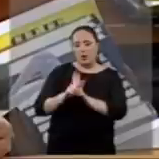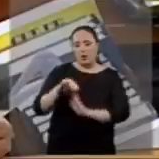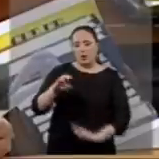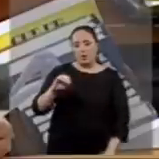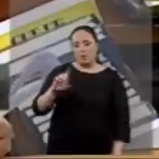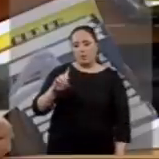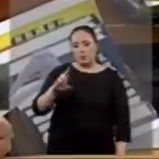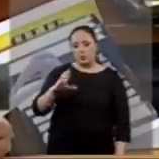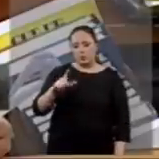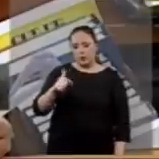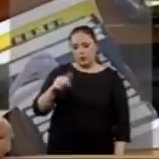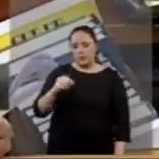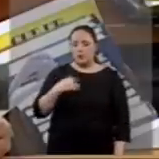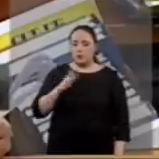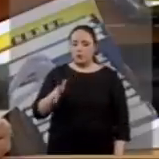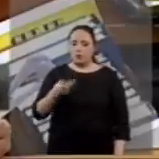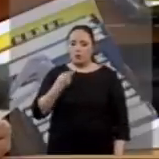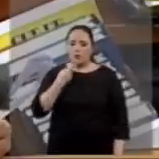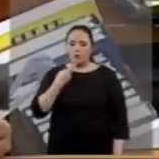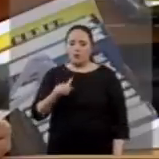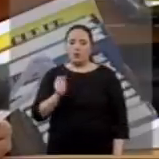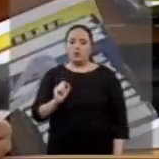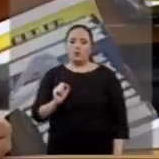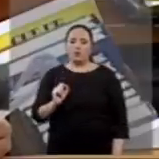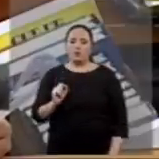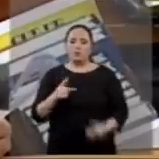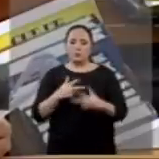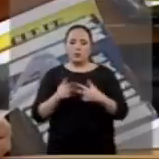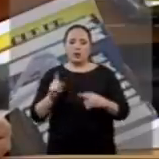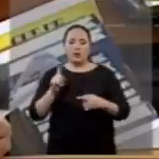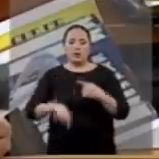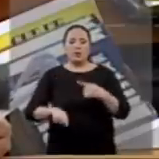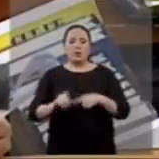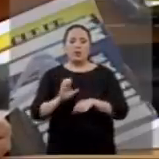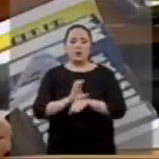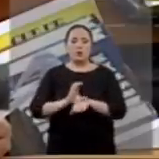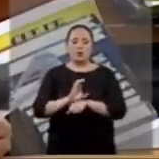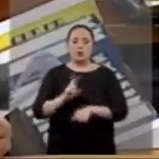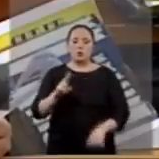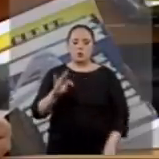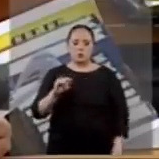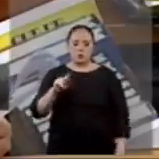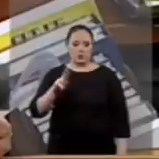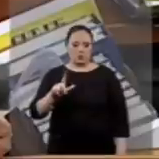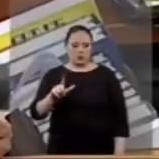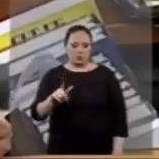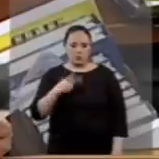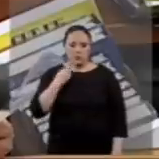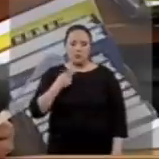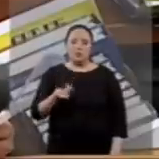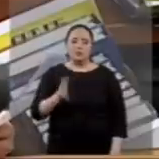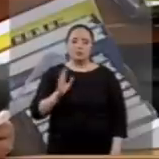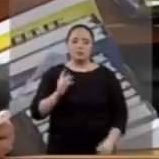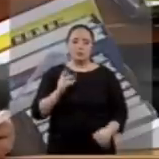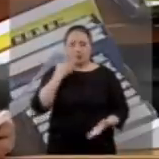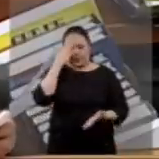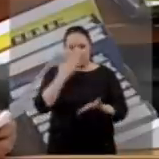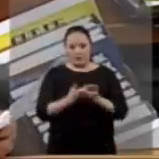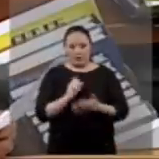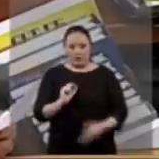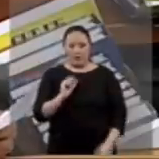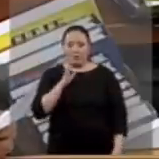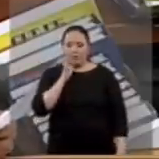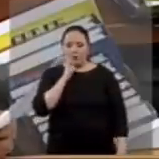já rotulei no plenário como inconstitucionalidade útil, apostando-se na morosidade da